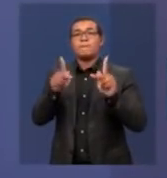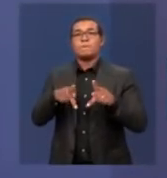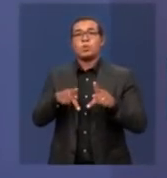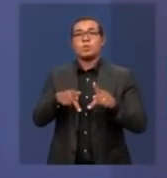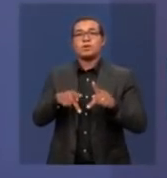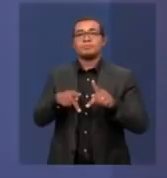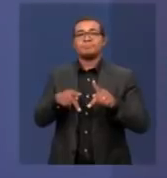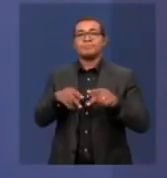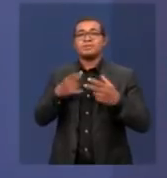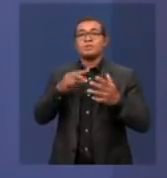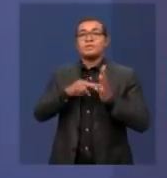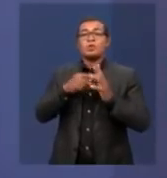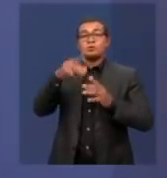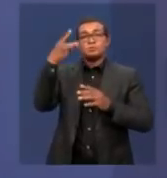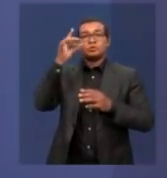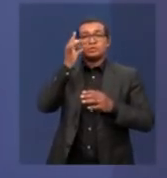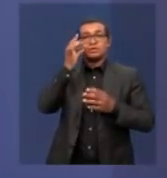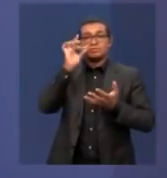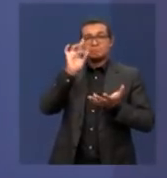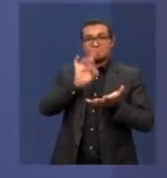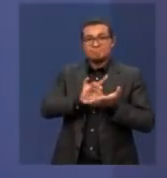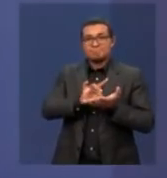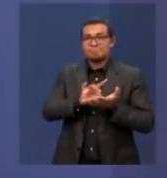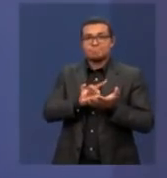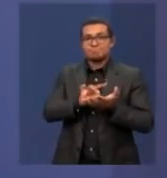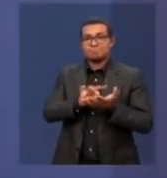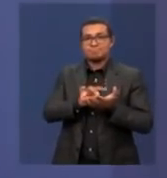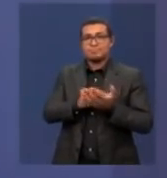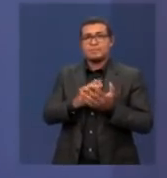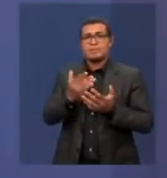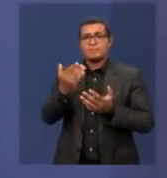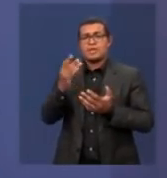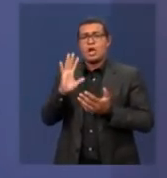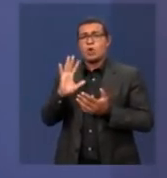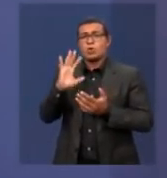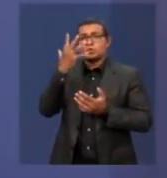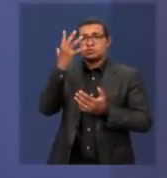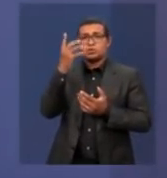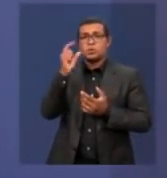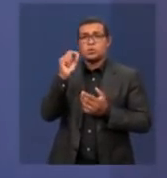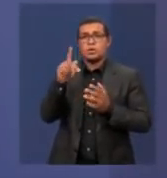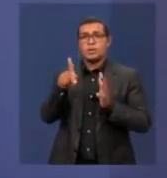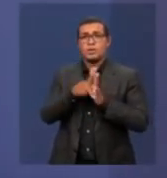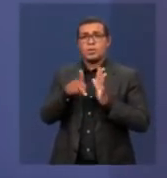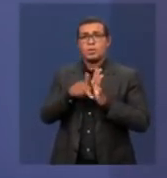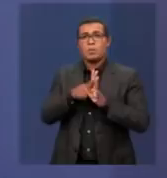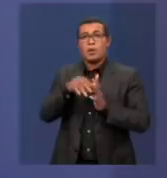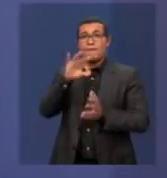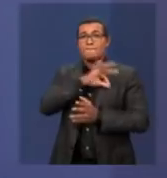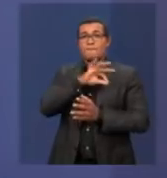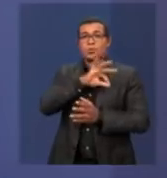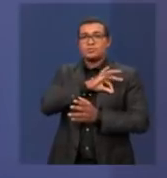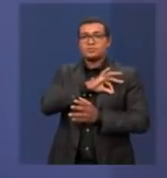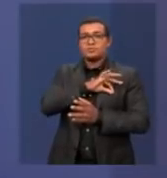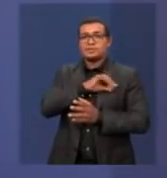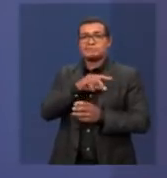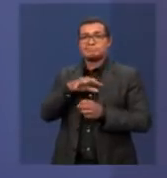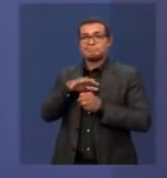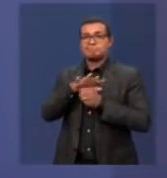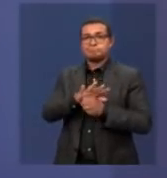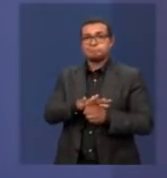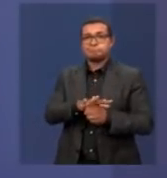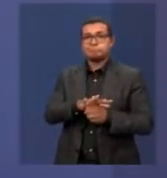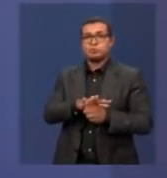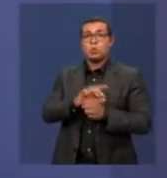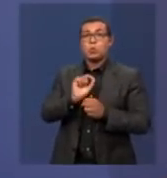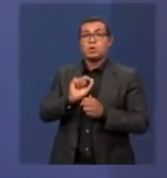foge à regra recentemente tivemos um episódio dramático que foi o episódio da polícia militar esse